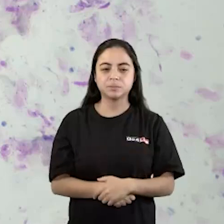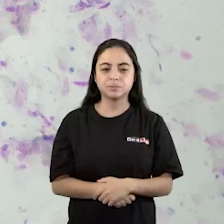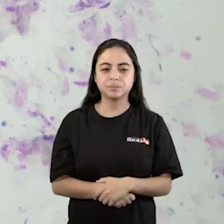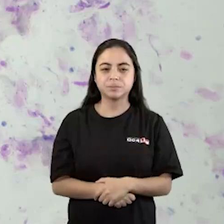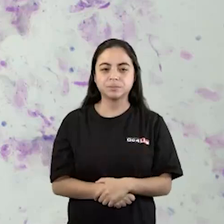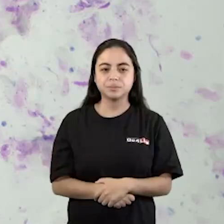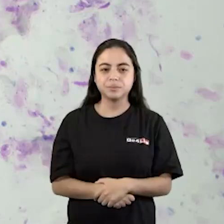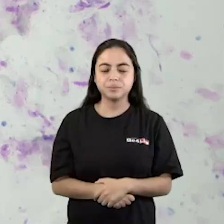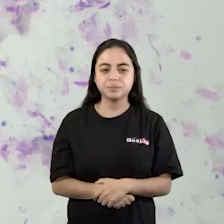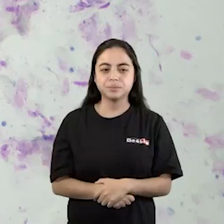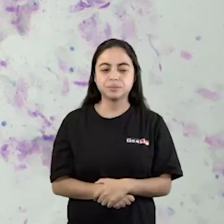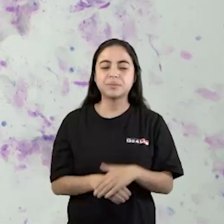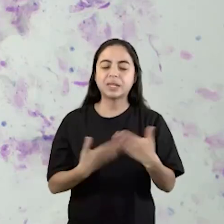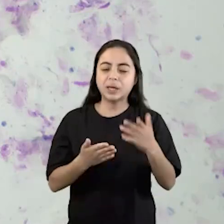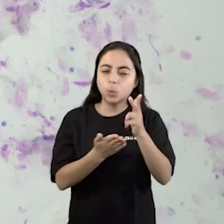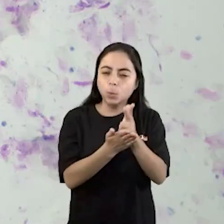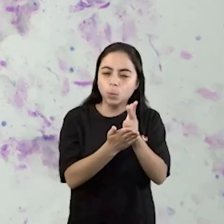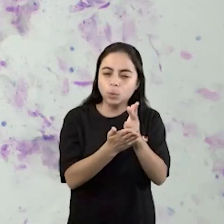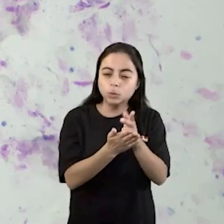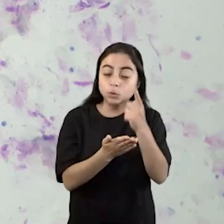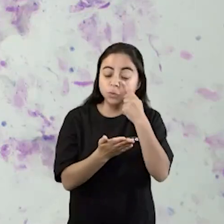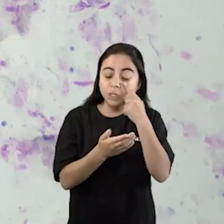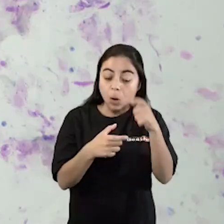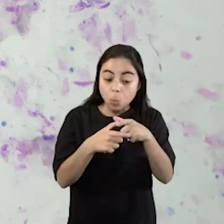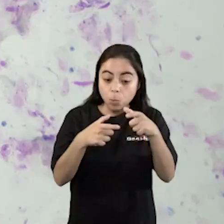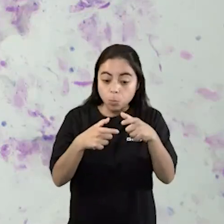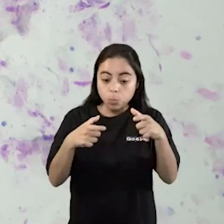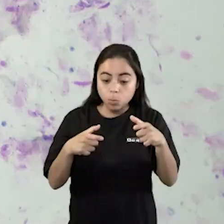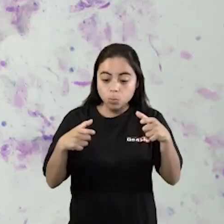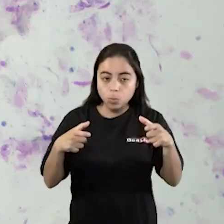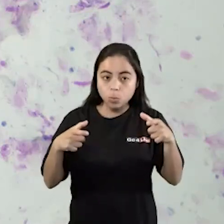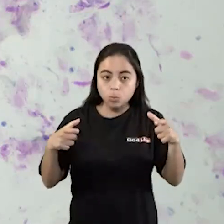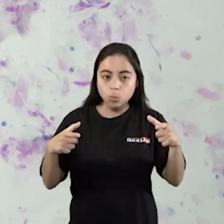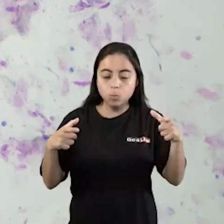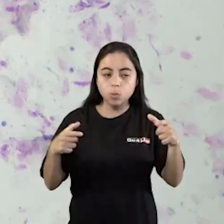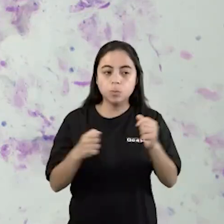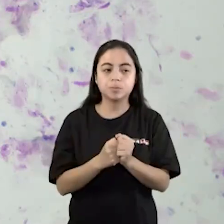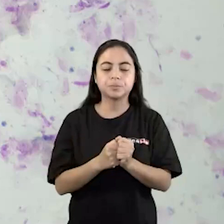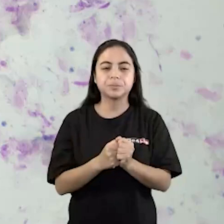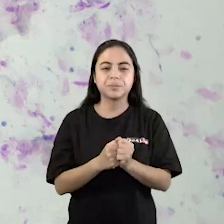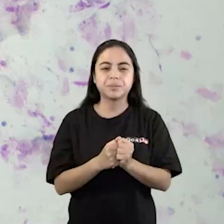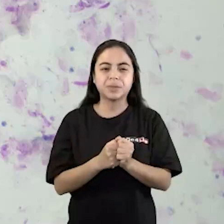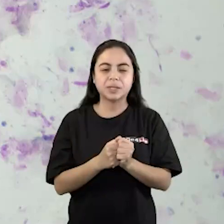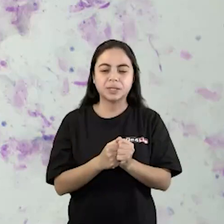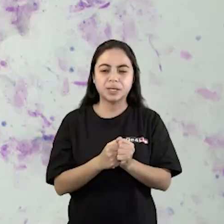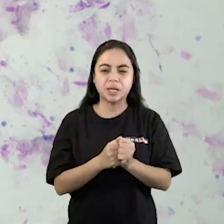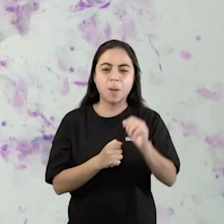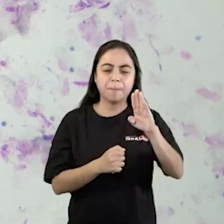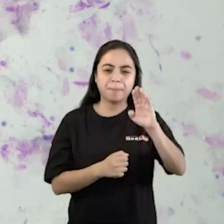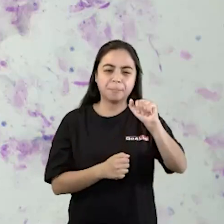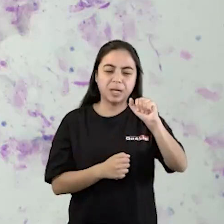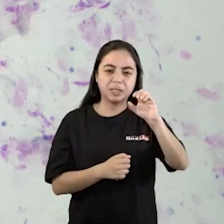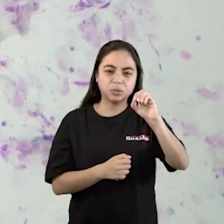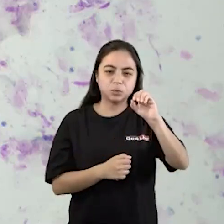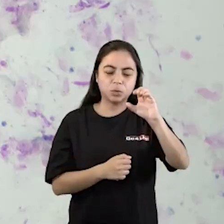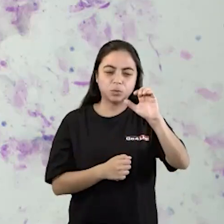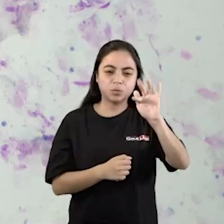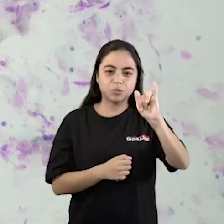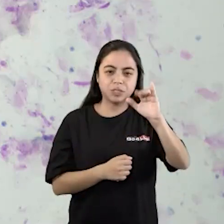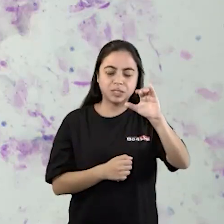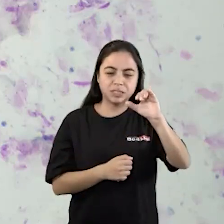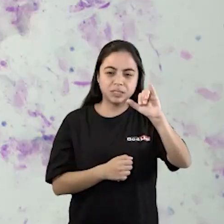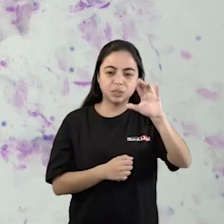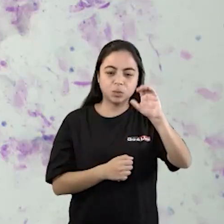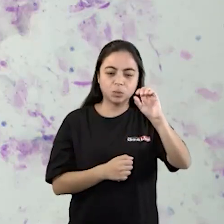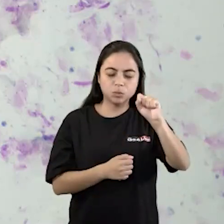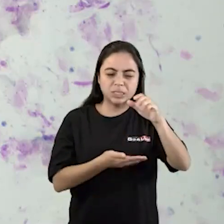Bom, e aí a gente continua vendo numerosos corneócitos mais basofílicos, menos basofílicos, né? Eles achatadinhos,